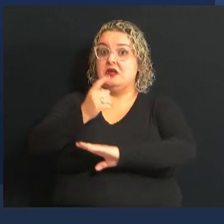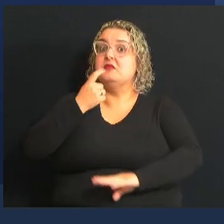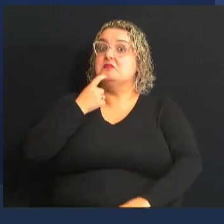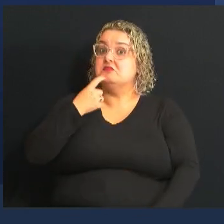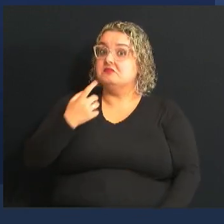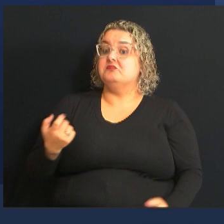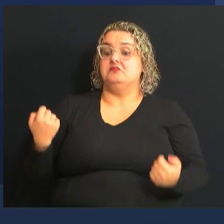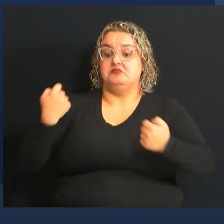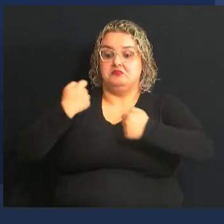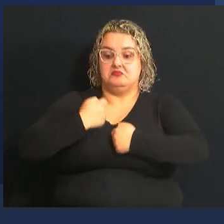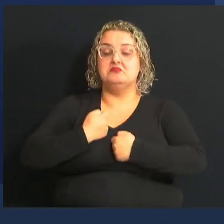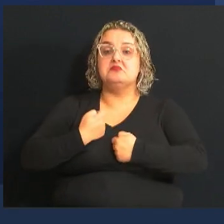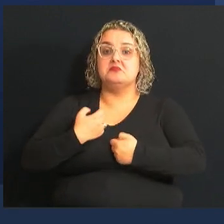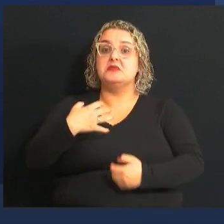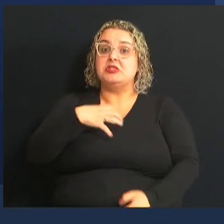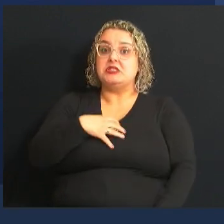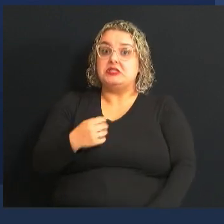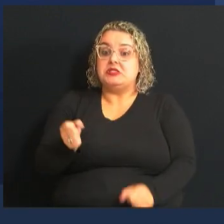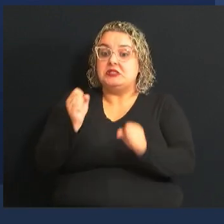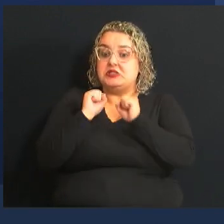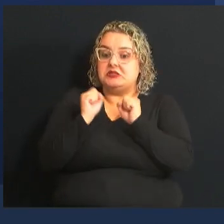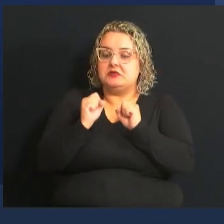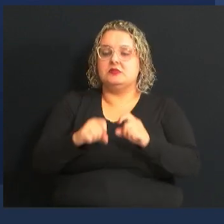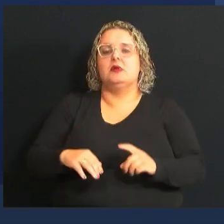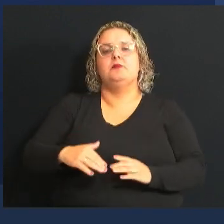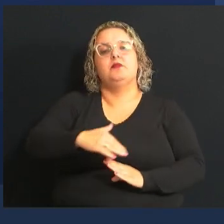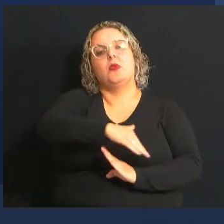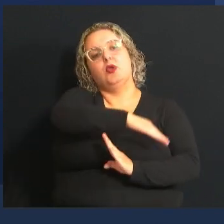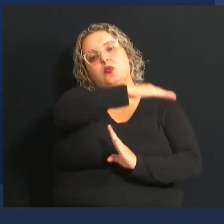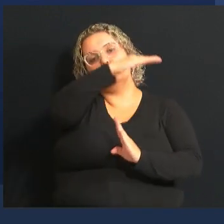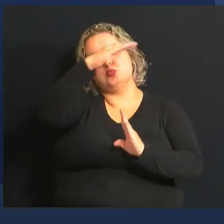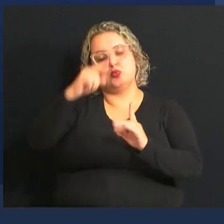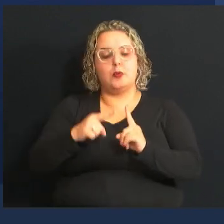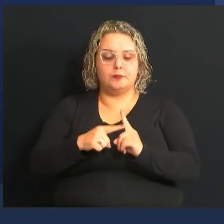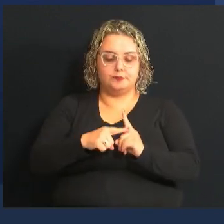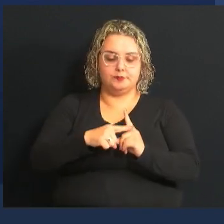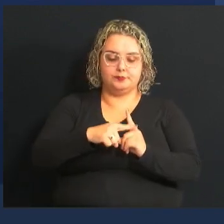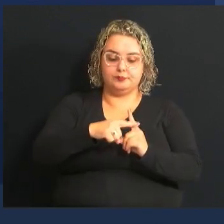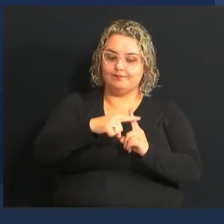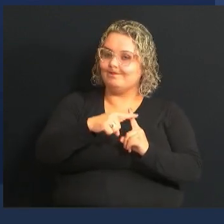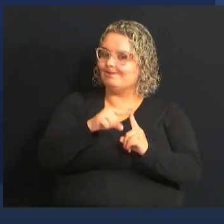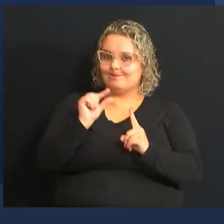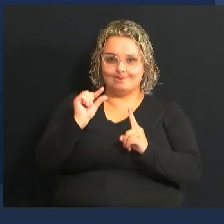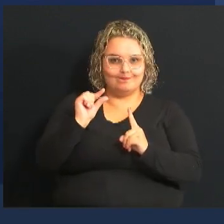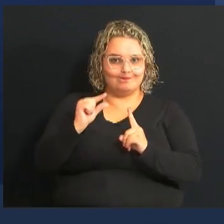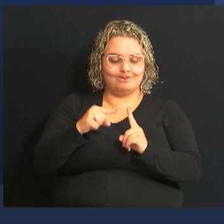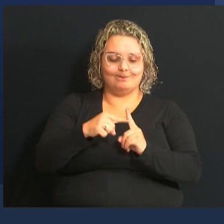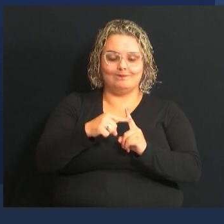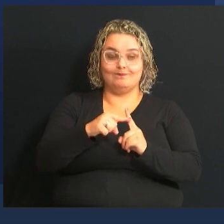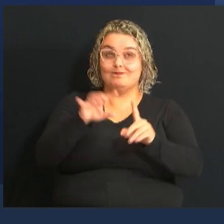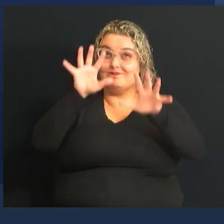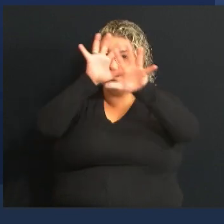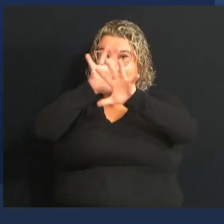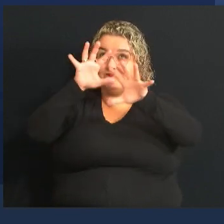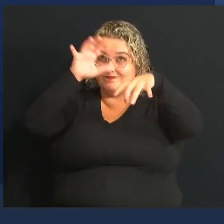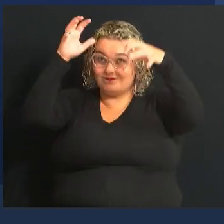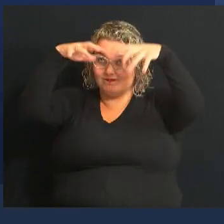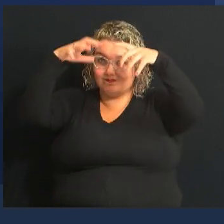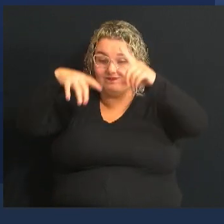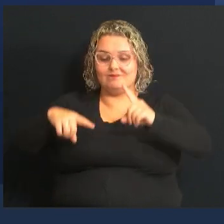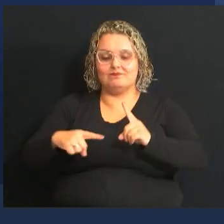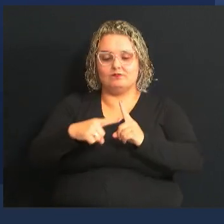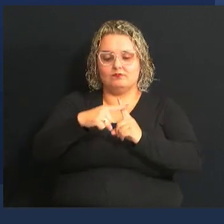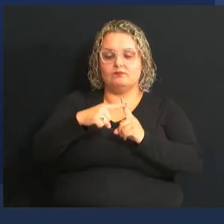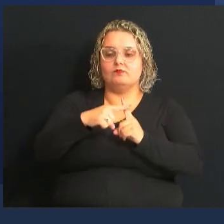Muitas pessoas sentindo frio. Ao longo do dia, essa temperatura ela não sobe muito, porque fica tempo fechado, fica a chuva e